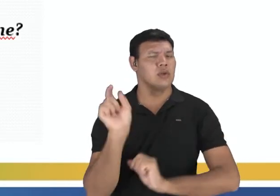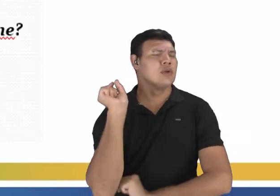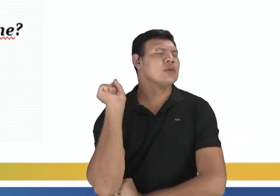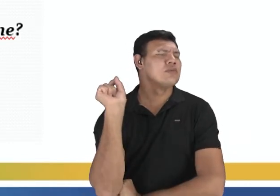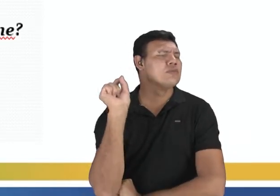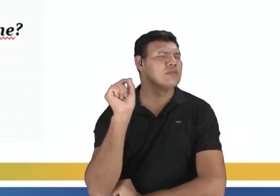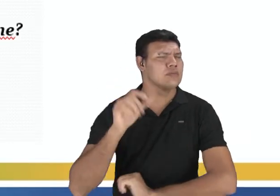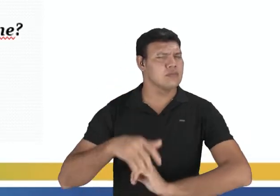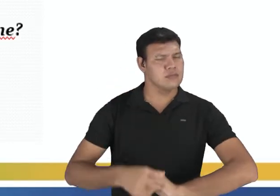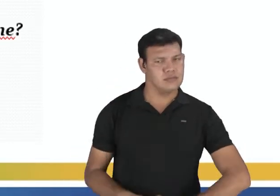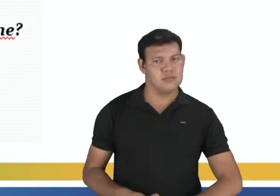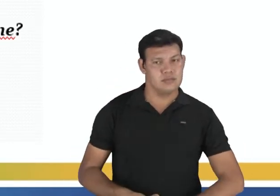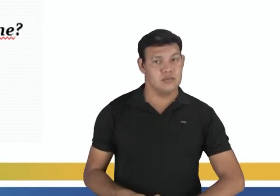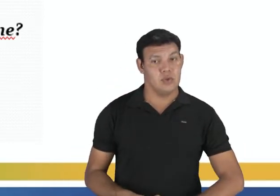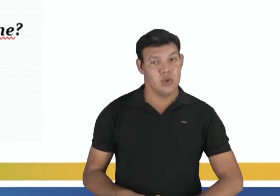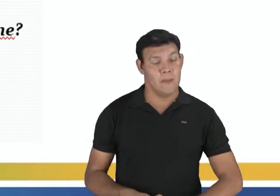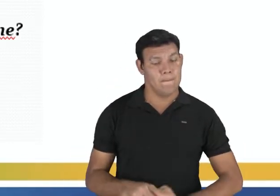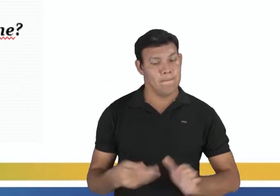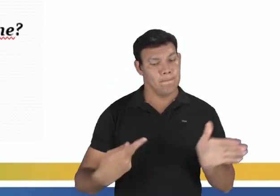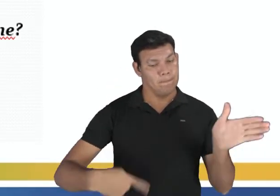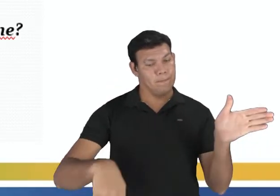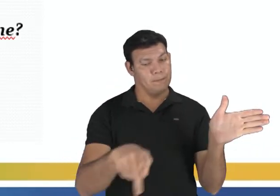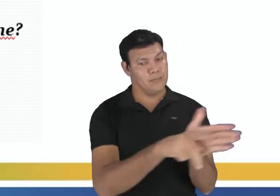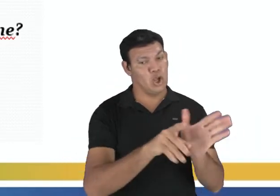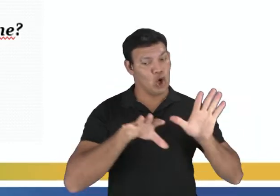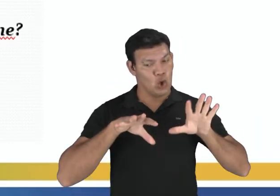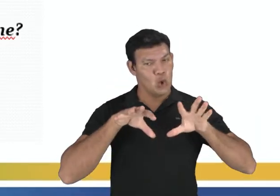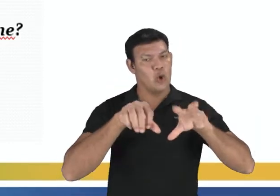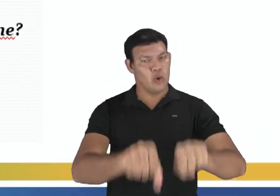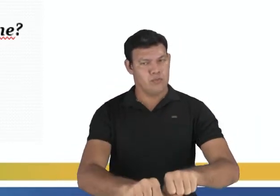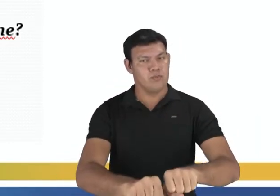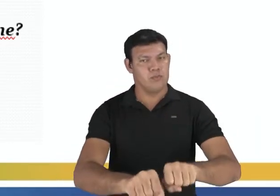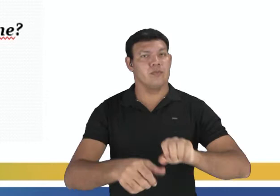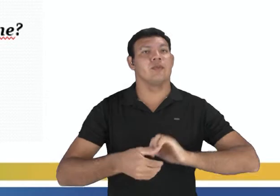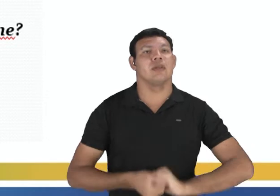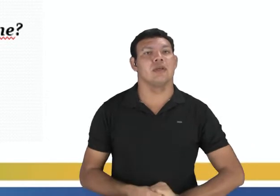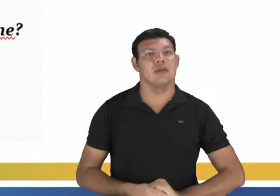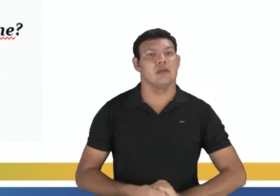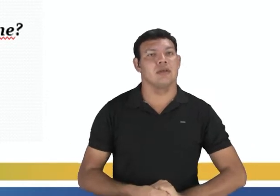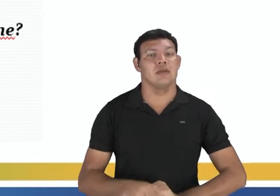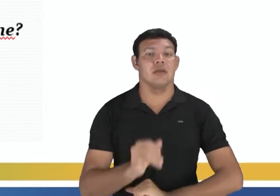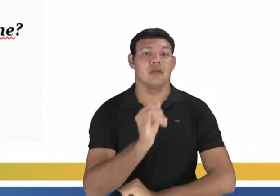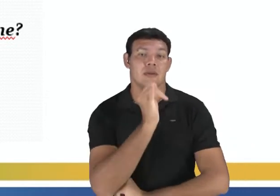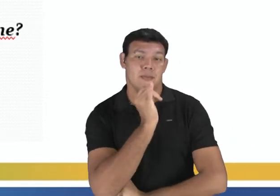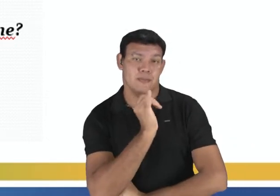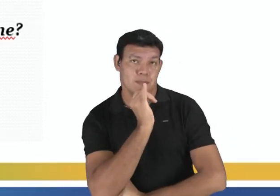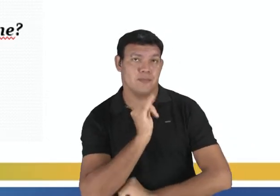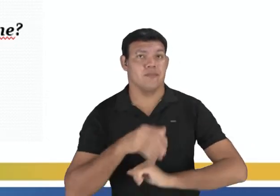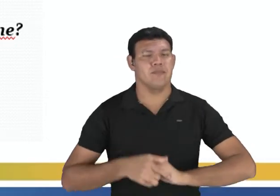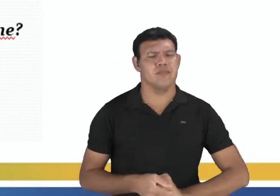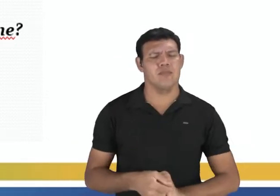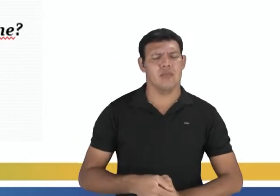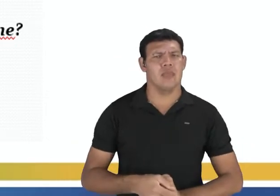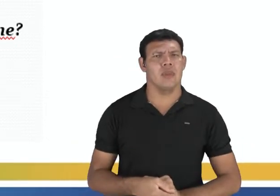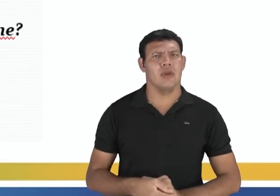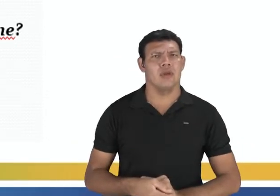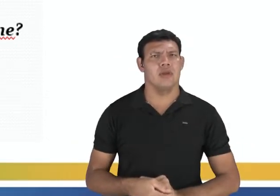um sentido de posse. Por exemplo, whose is this jacket? De quem é